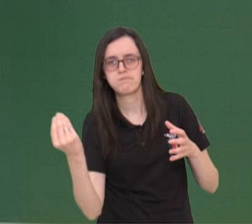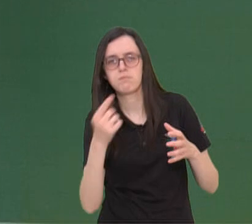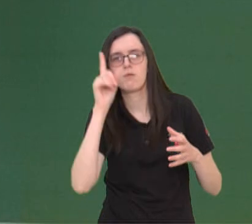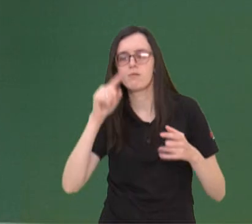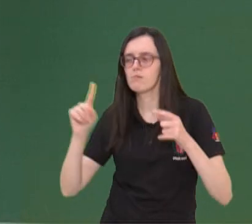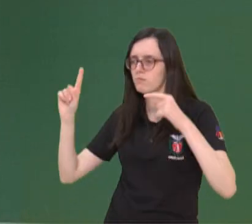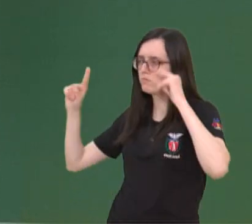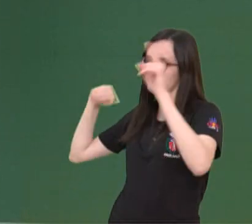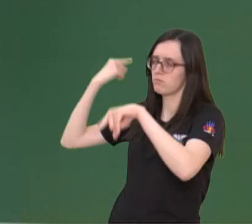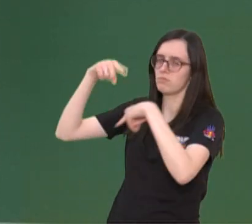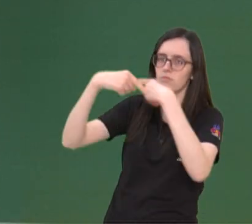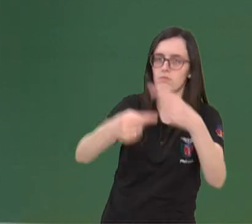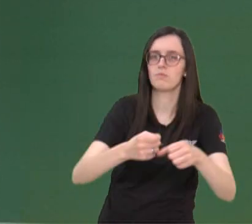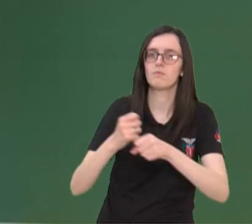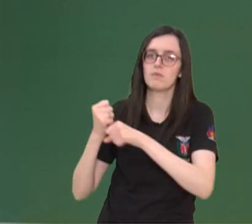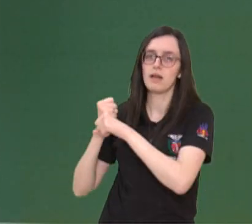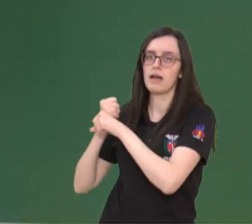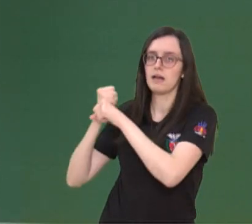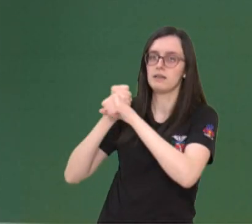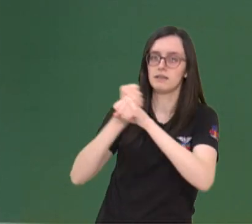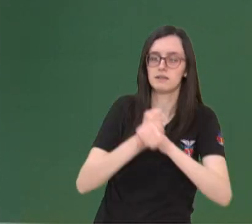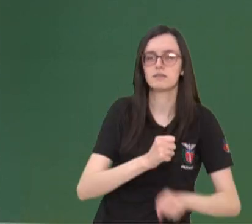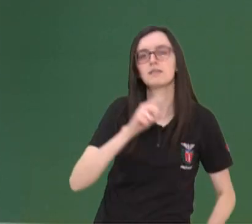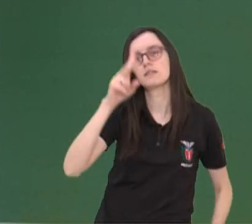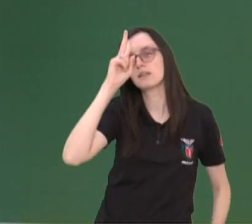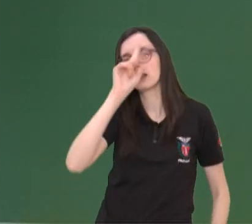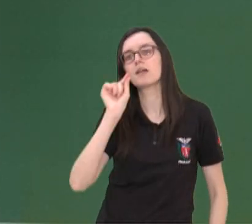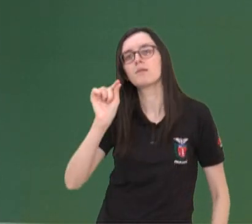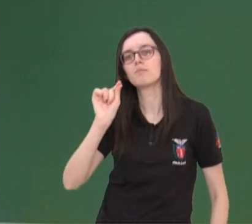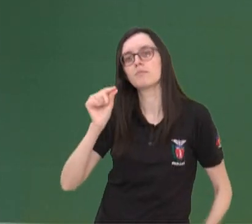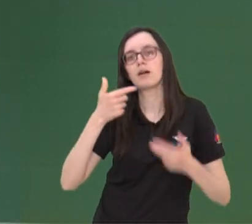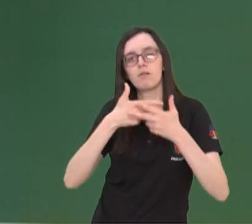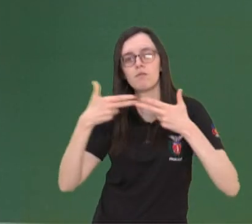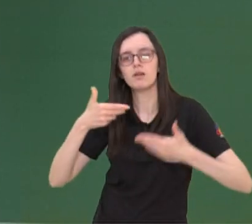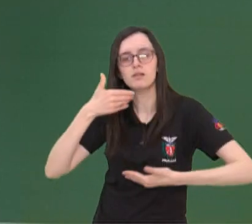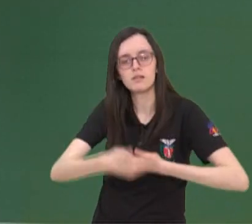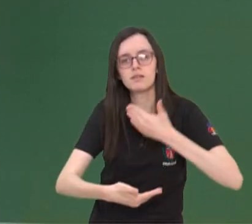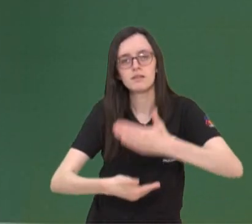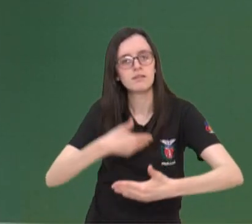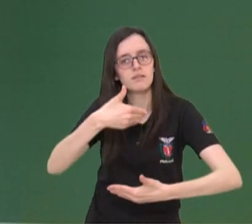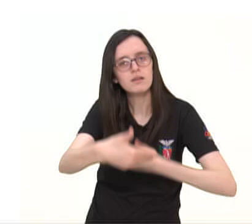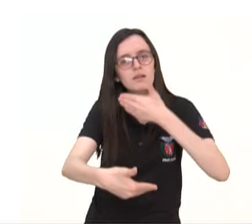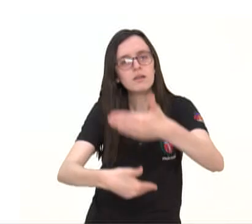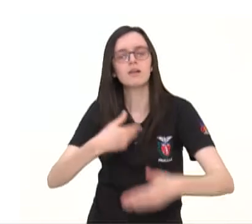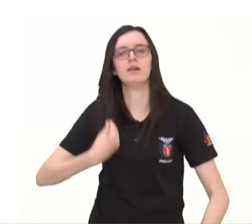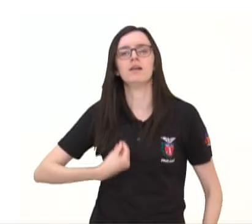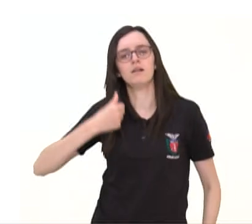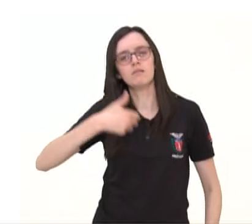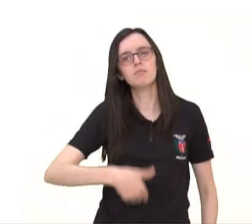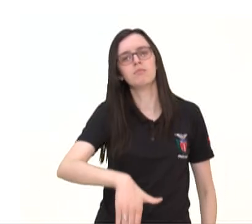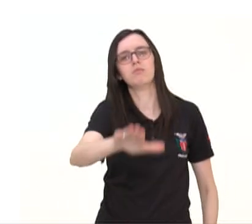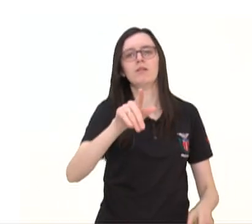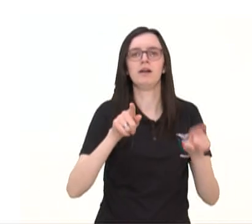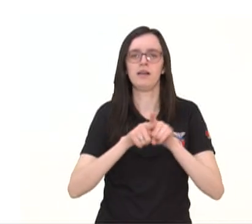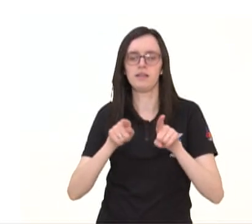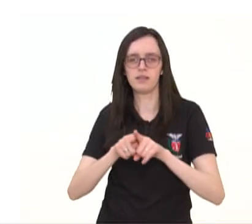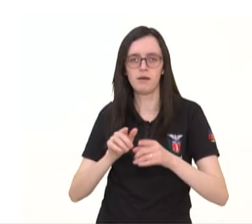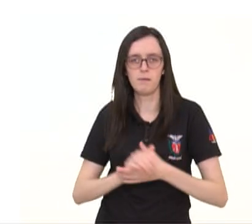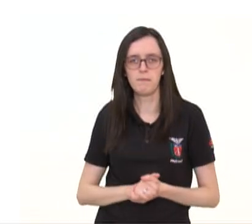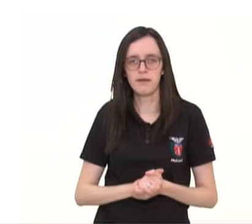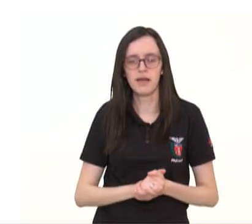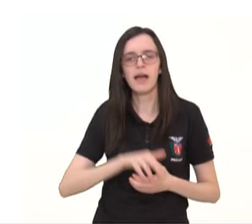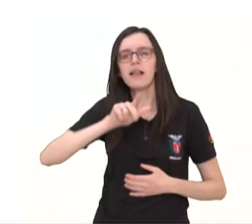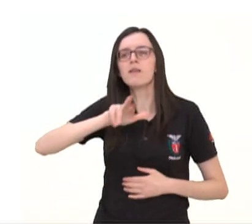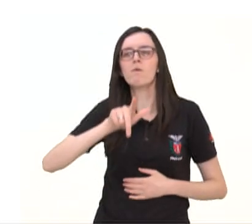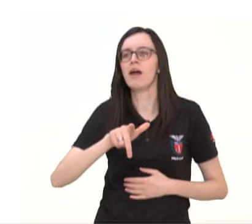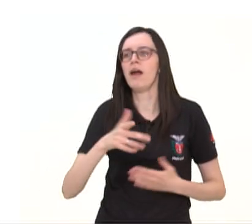herança de milhares de anos. Então, veja que a coisa foi sendo construída ao longo de vários tempos. E não foi de